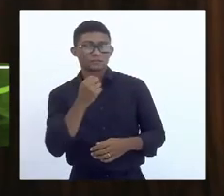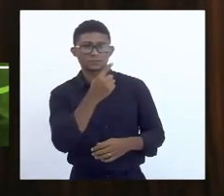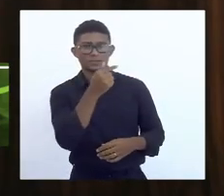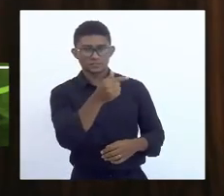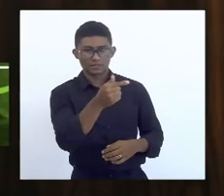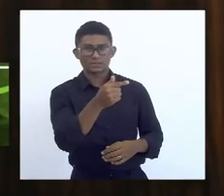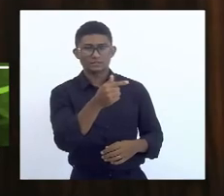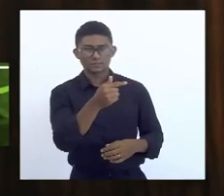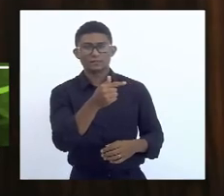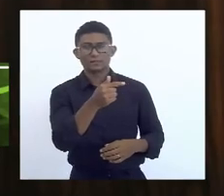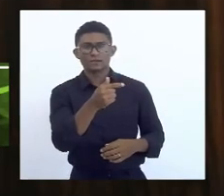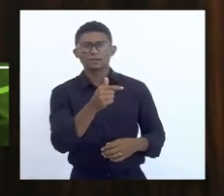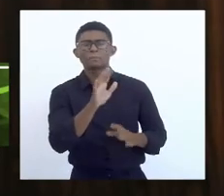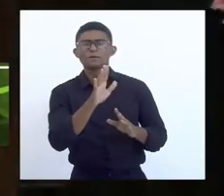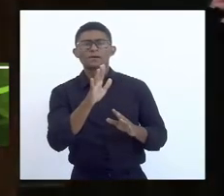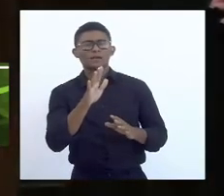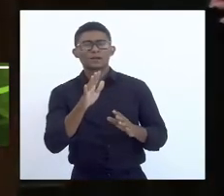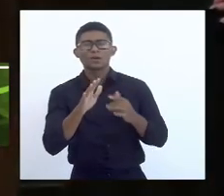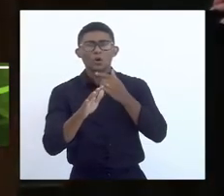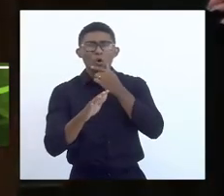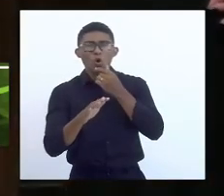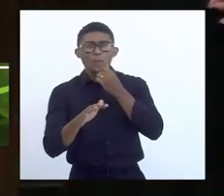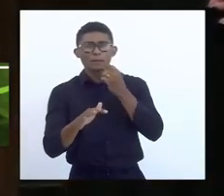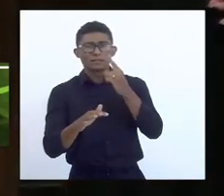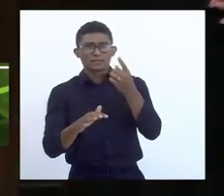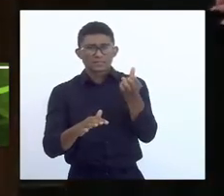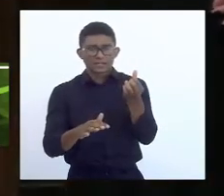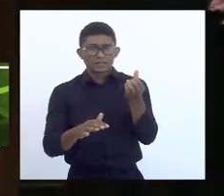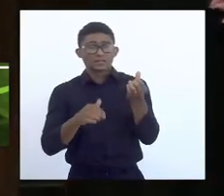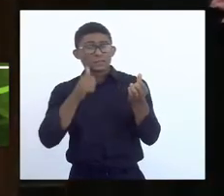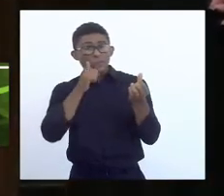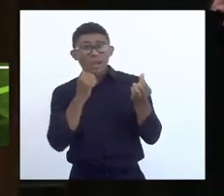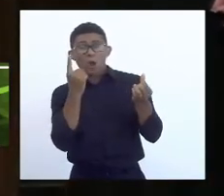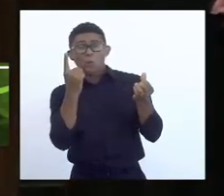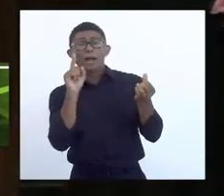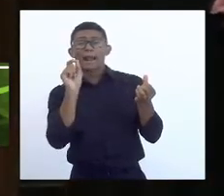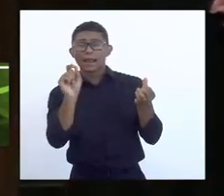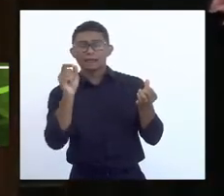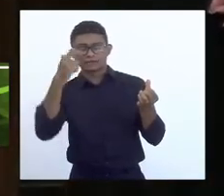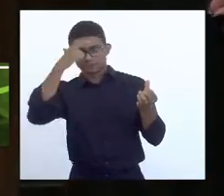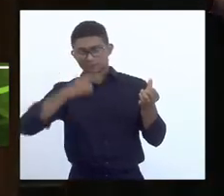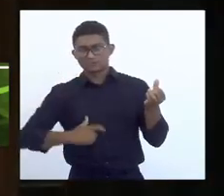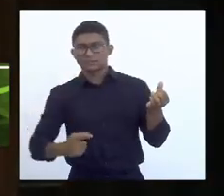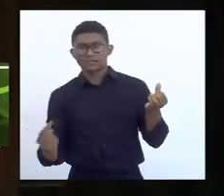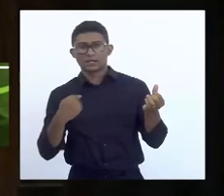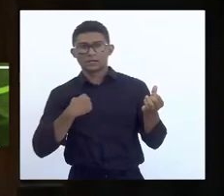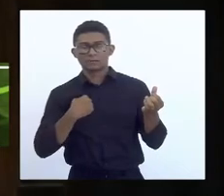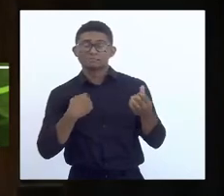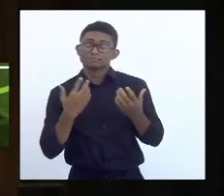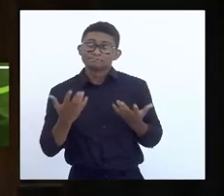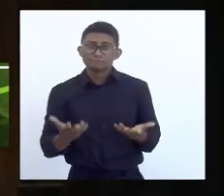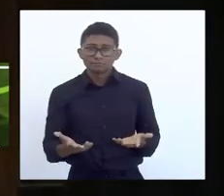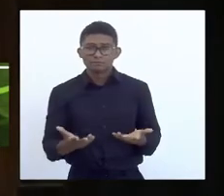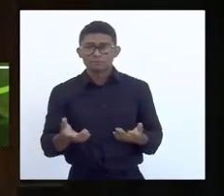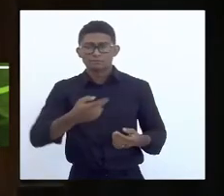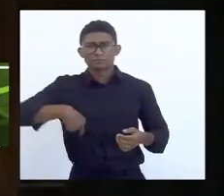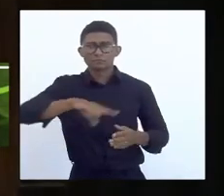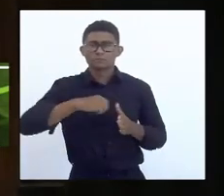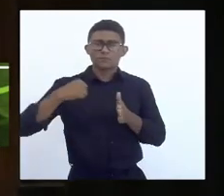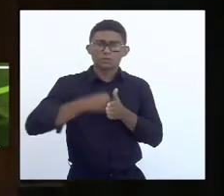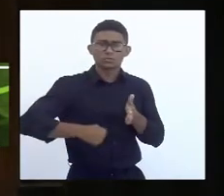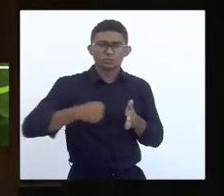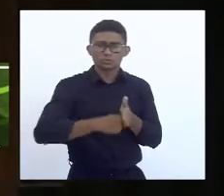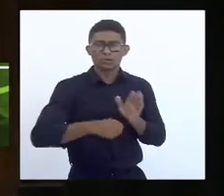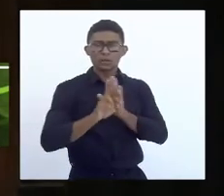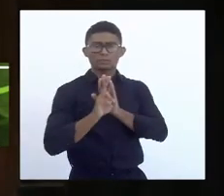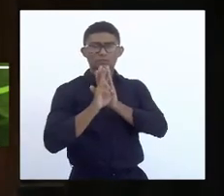e eu sou essa mulher. Então, a gente traz nessa luta a representação e a representatividade das mulheres negras, das mães, das mulheres de